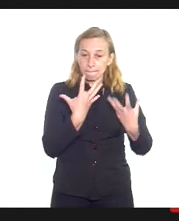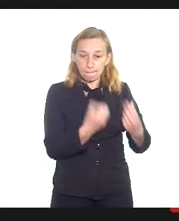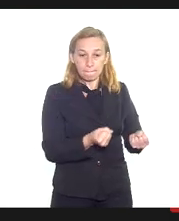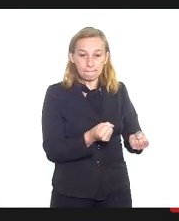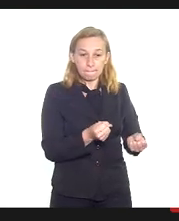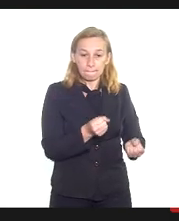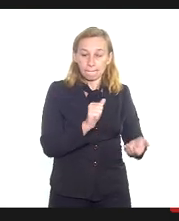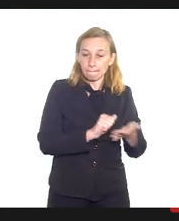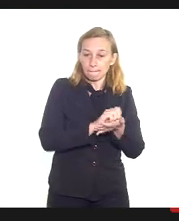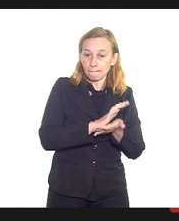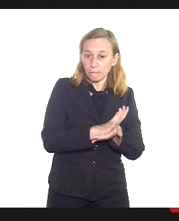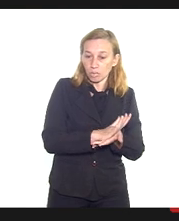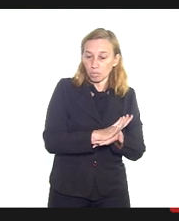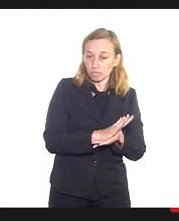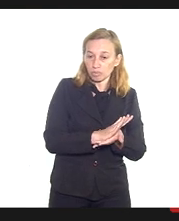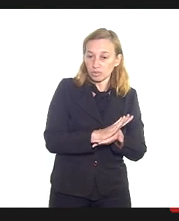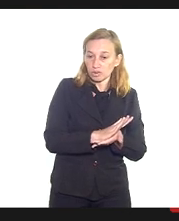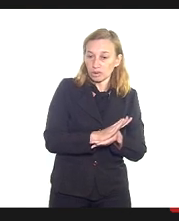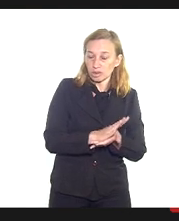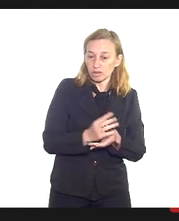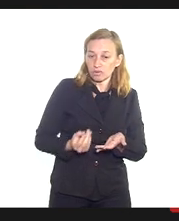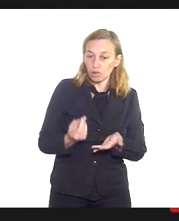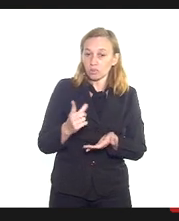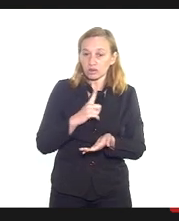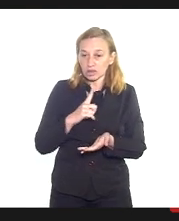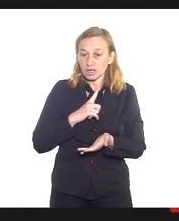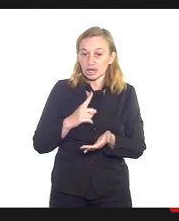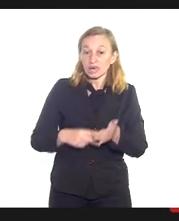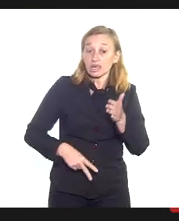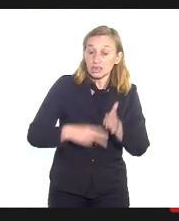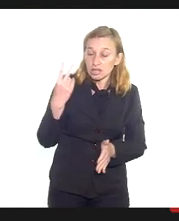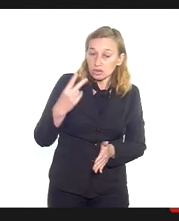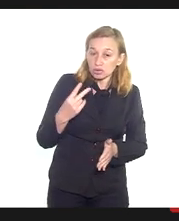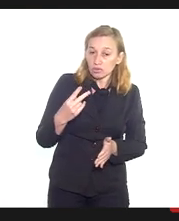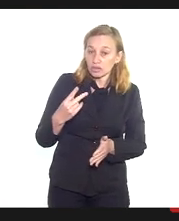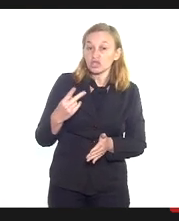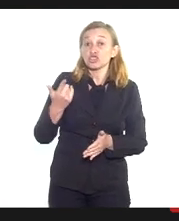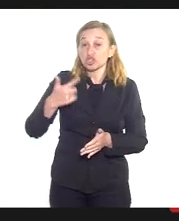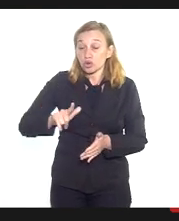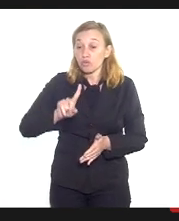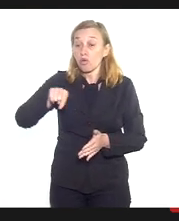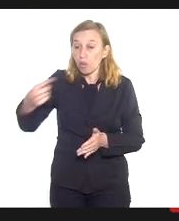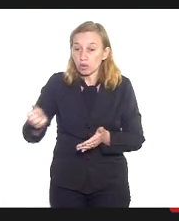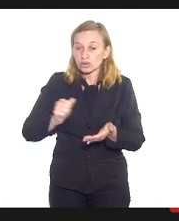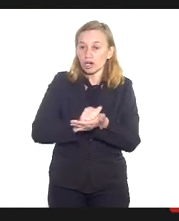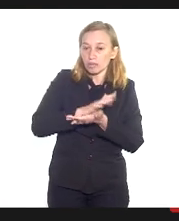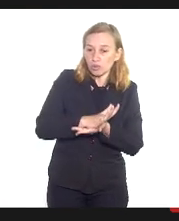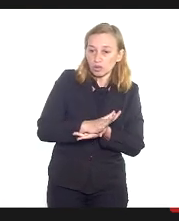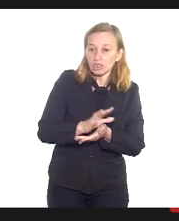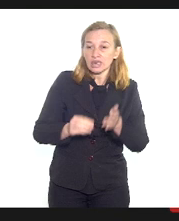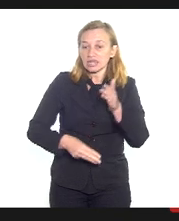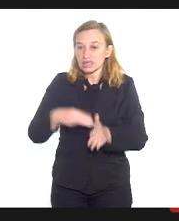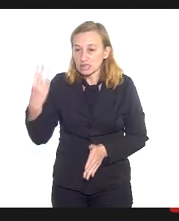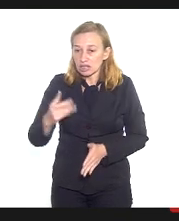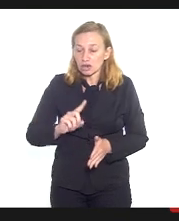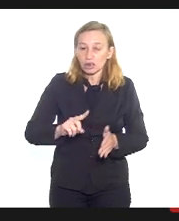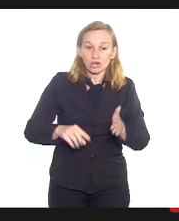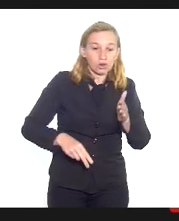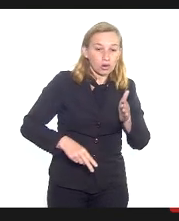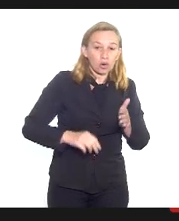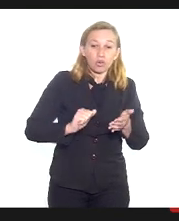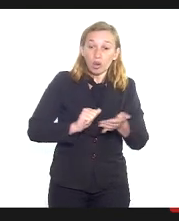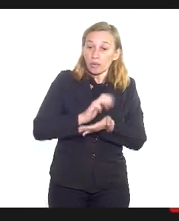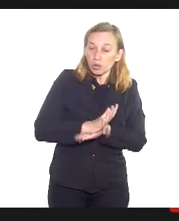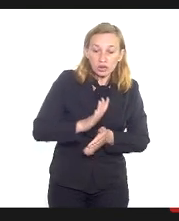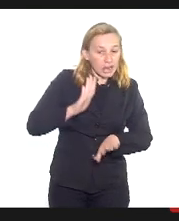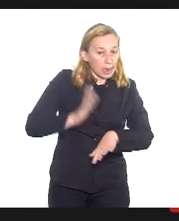de multa. Quando não é atendida a mesma intimação pela segunda vez, tem um outro valor de multa. Quando é não atendido pela terceira vez, tem um valor maior ainda de multa